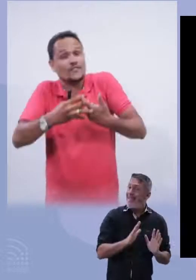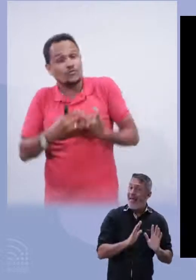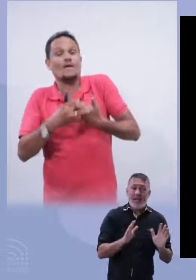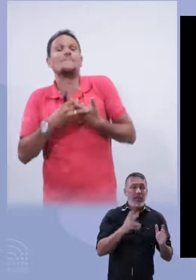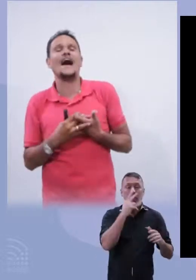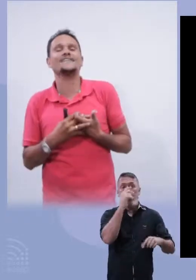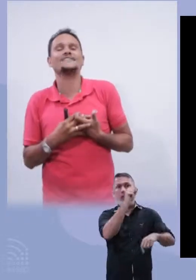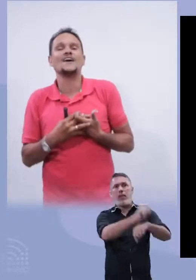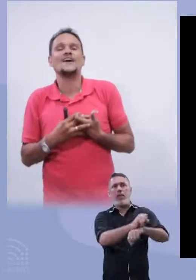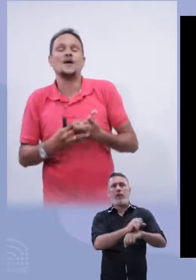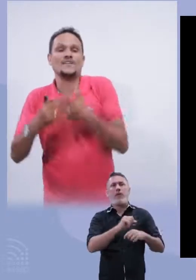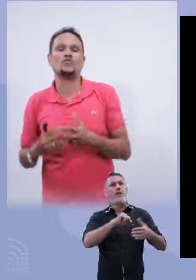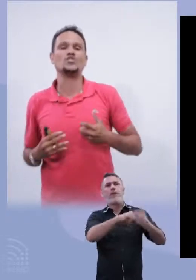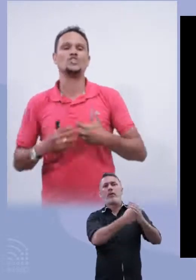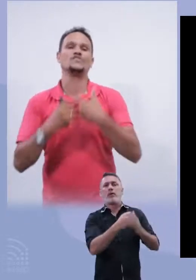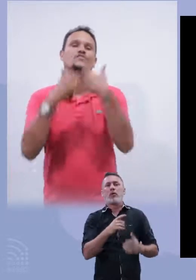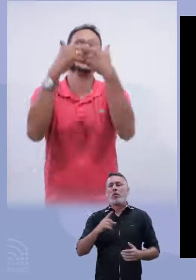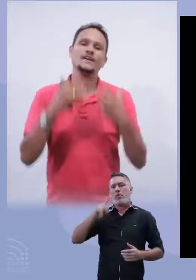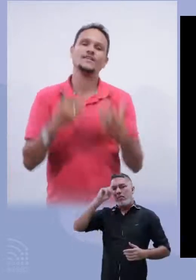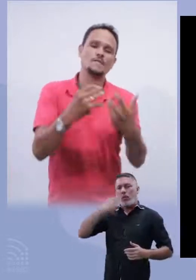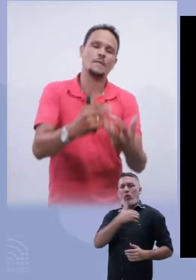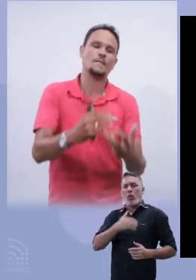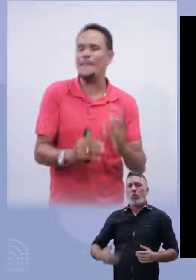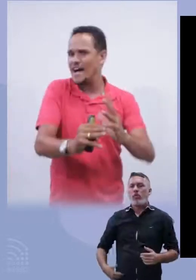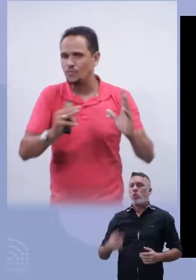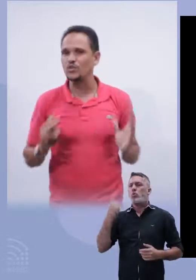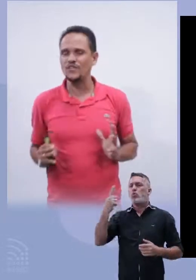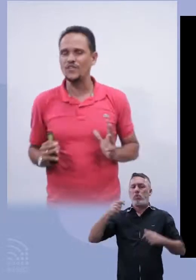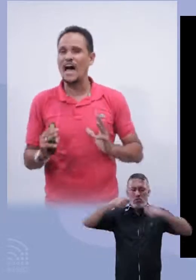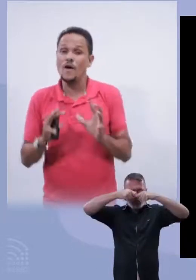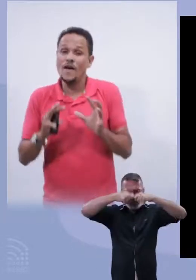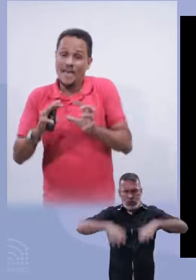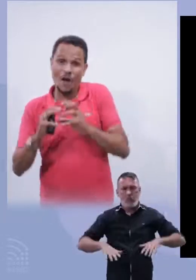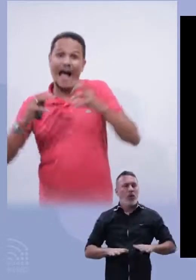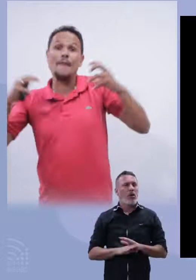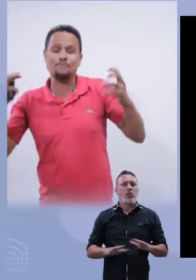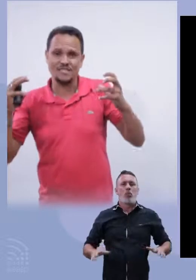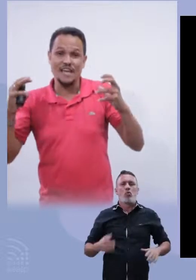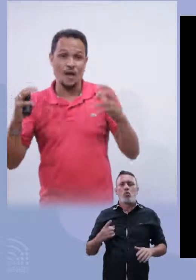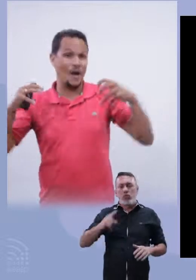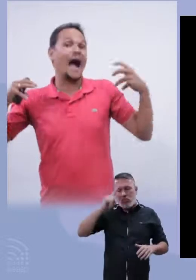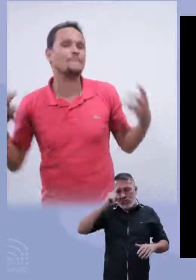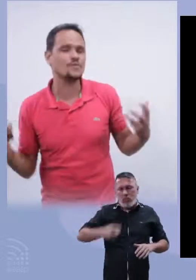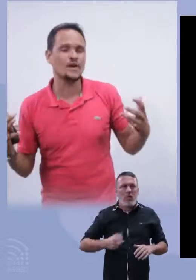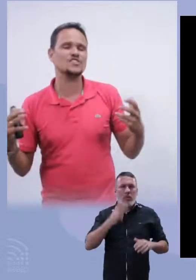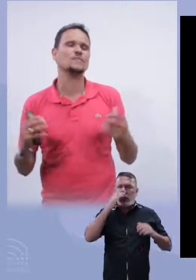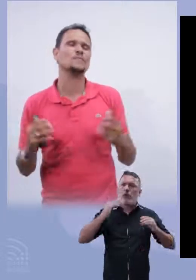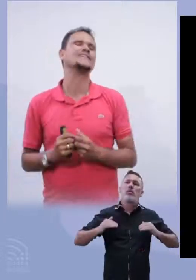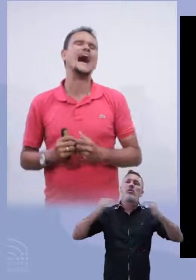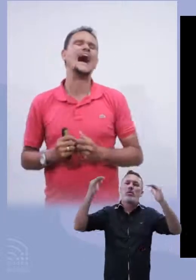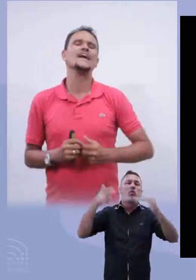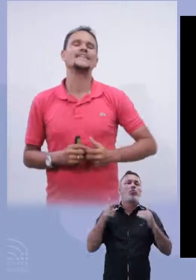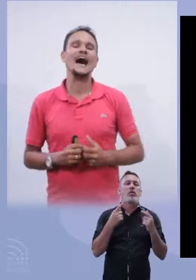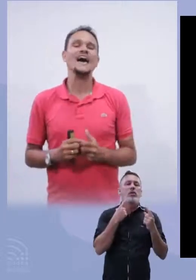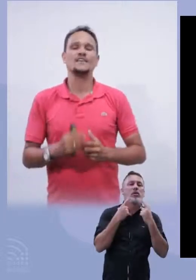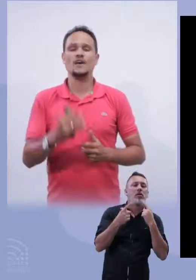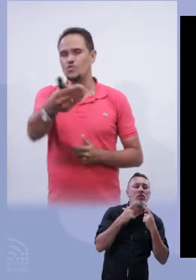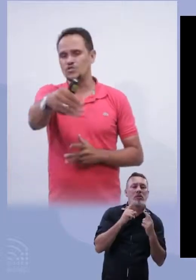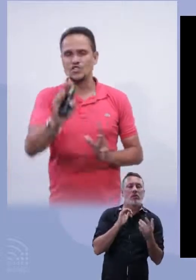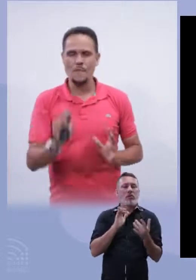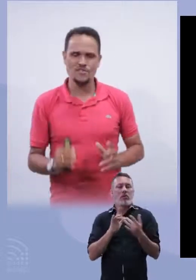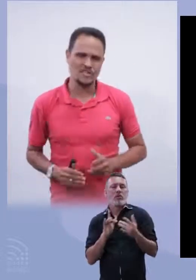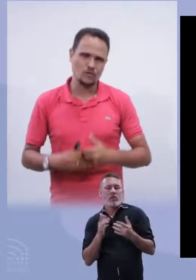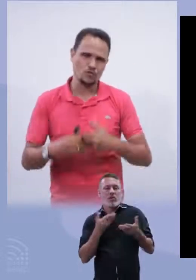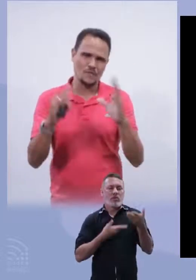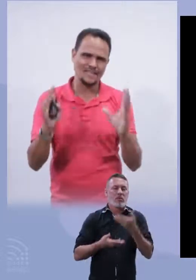ele não atua mais. É o executivo de cima para baixo, ponto final. É o ápice do regime militar, tá? Que